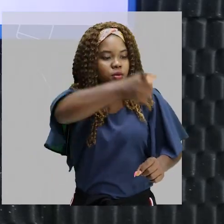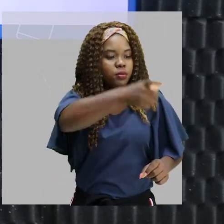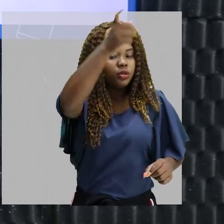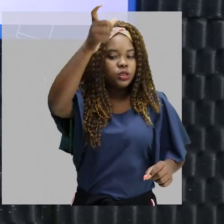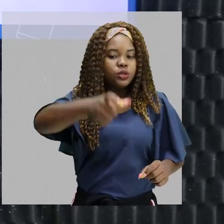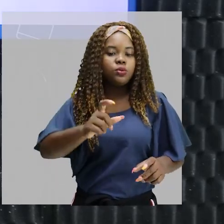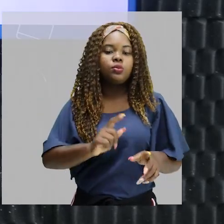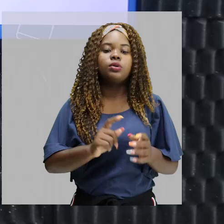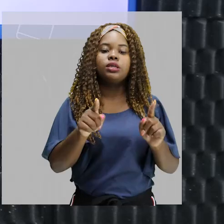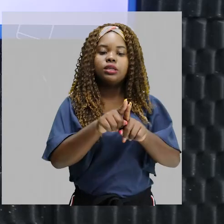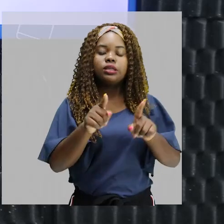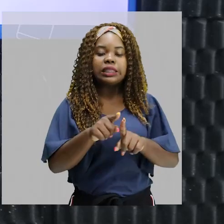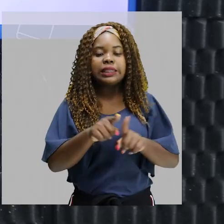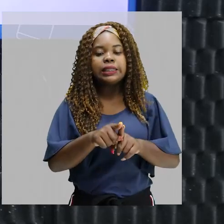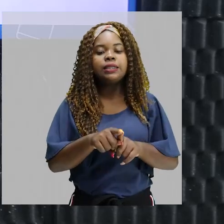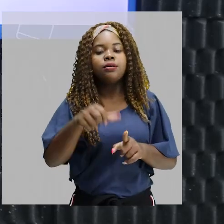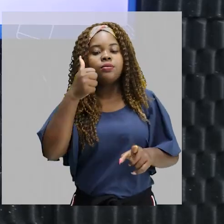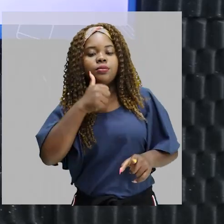não sofrem